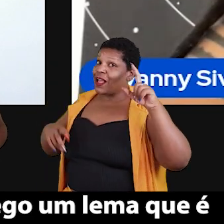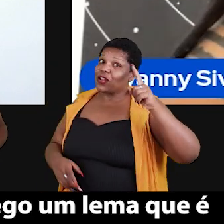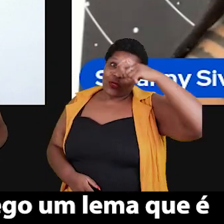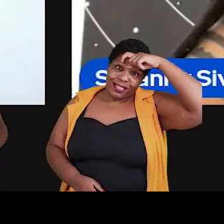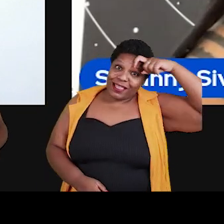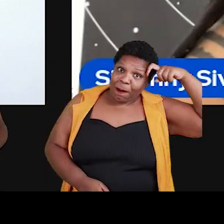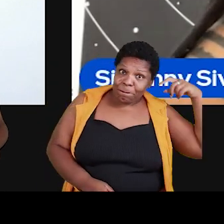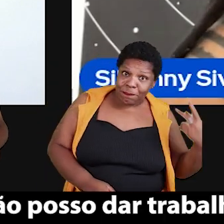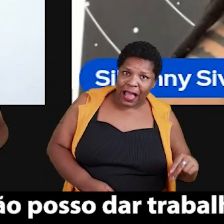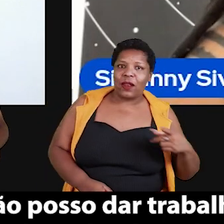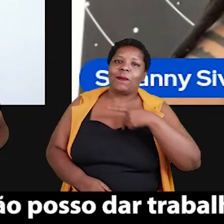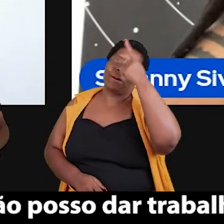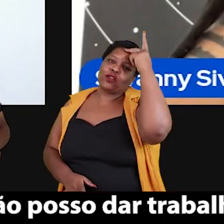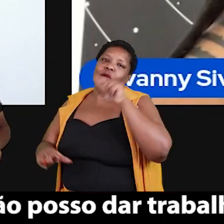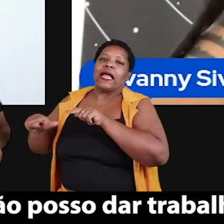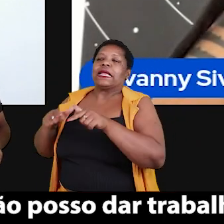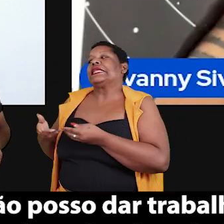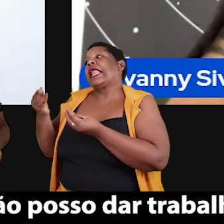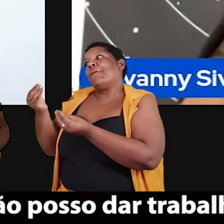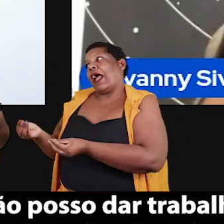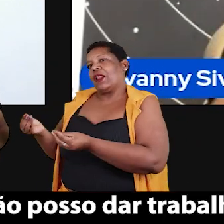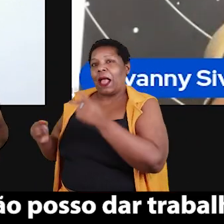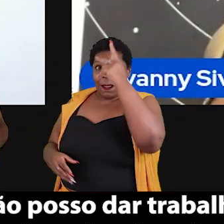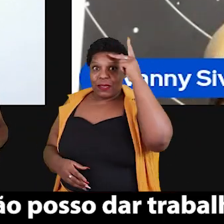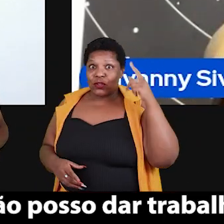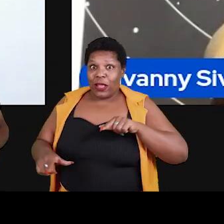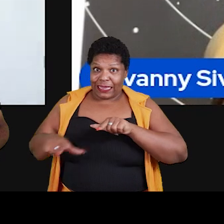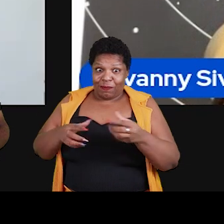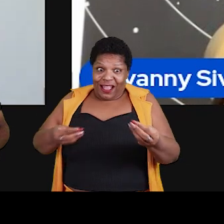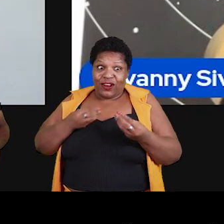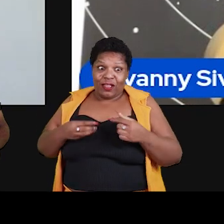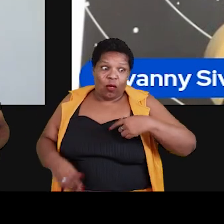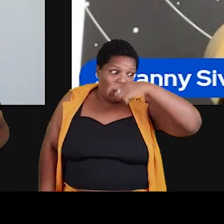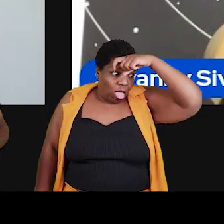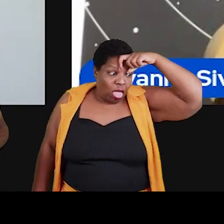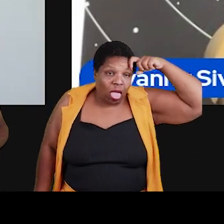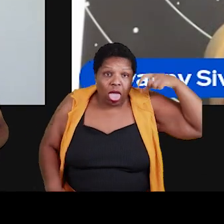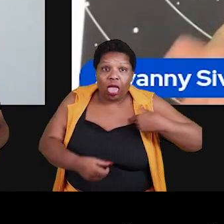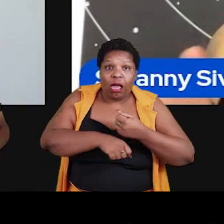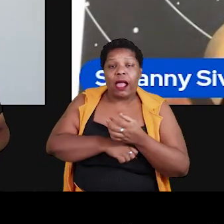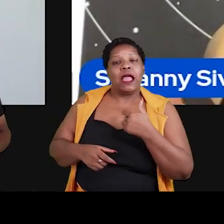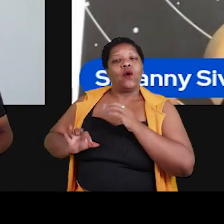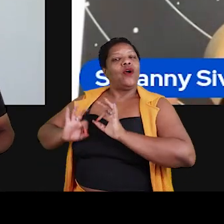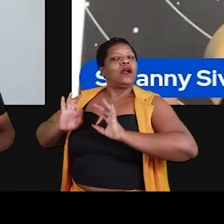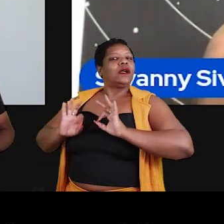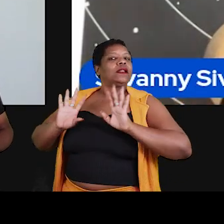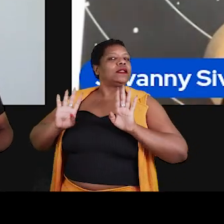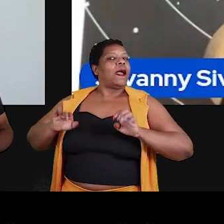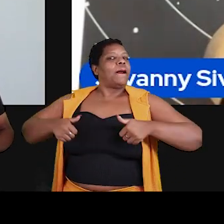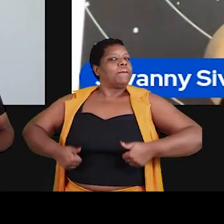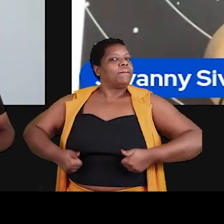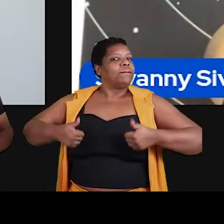quem te dê trabalho. Então, eu não posso dar trabalho para quem está me dando trabalho, mano. Então, eu preciso me organizar muito bem.